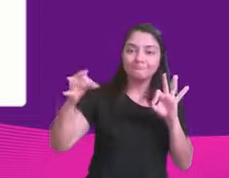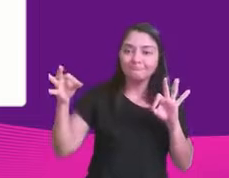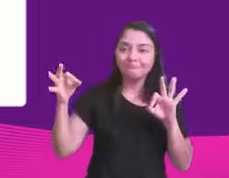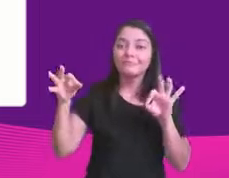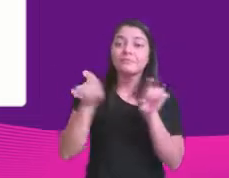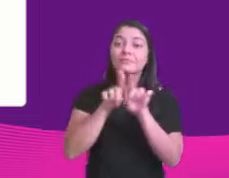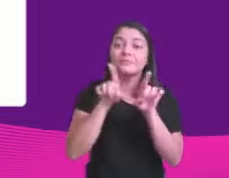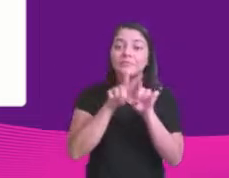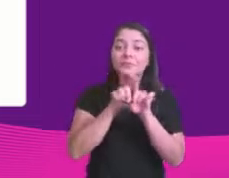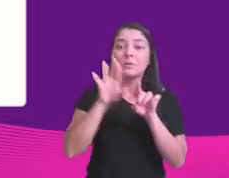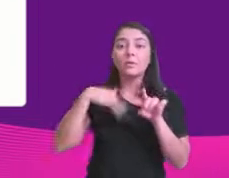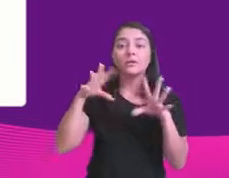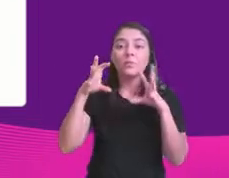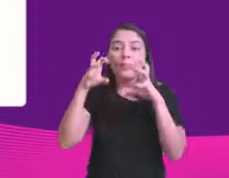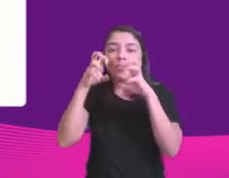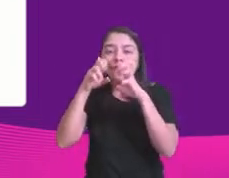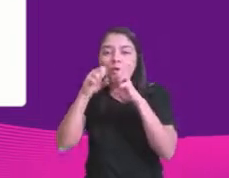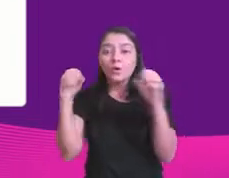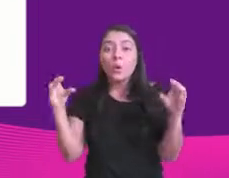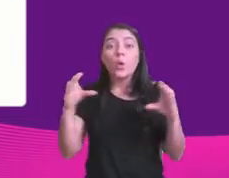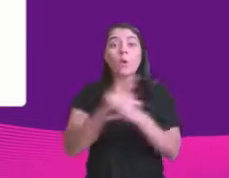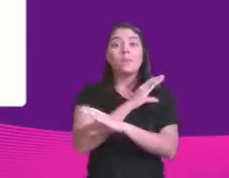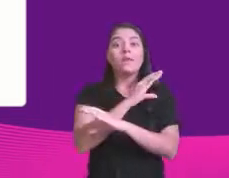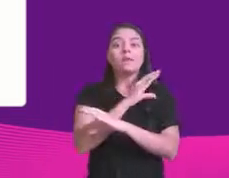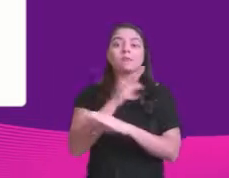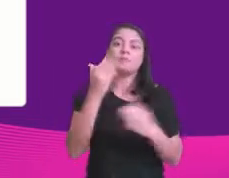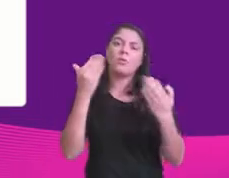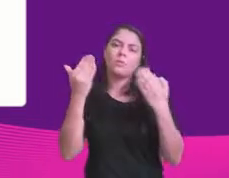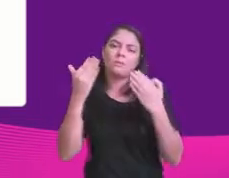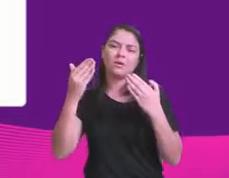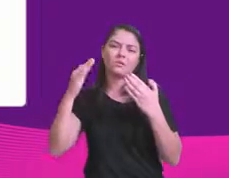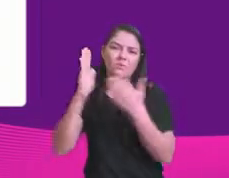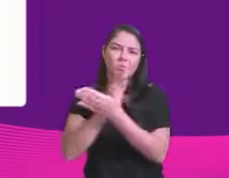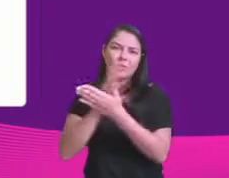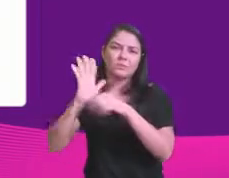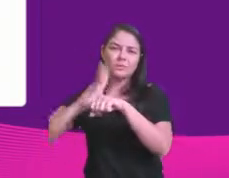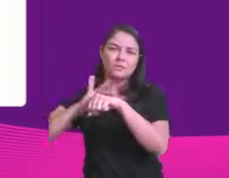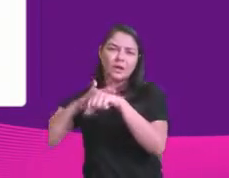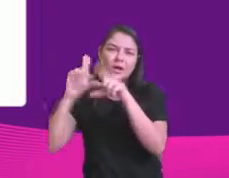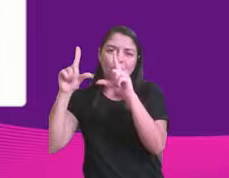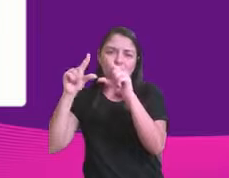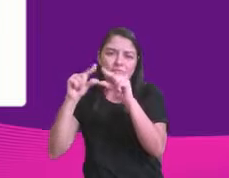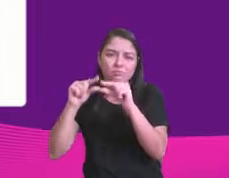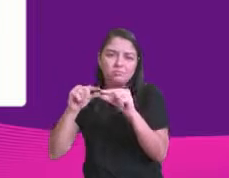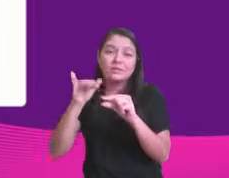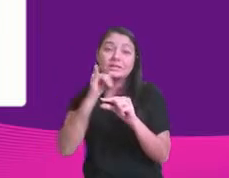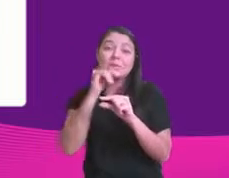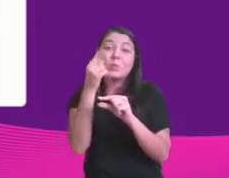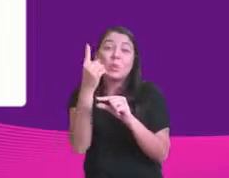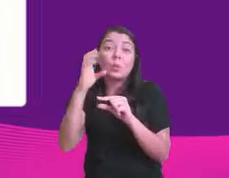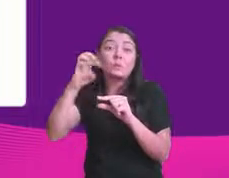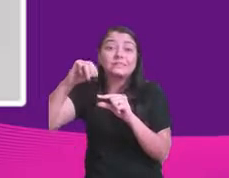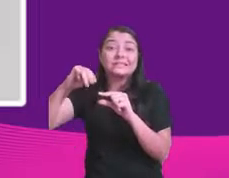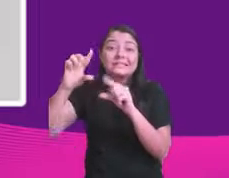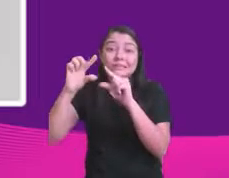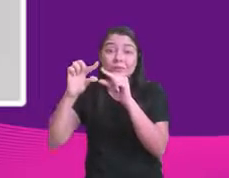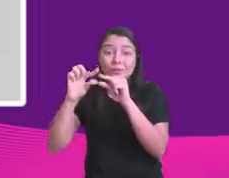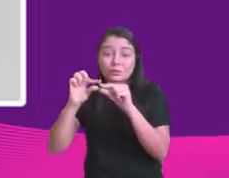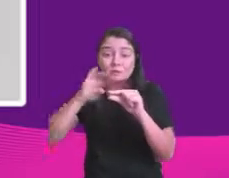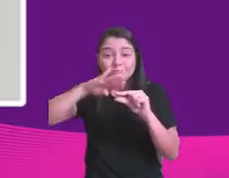tem a ressecção completa comparado com doença macroscópica. Mesmo menor do que 1 centímetro, as curvas se separam